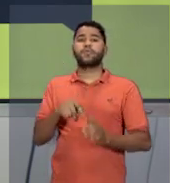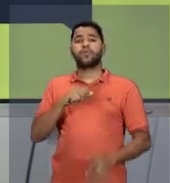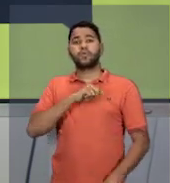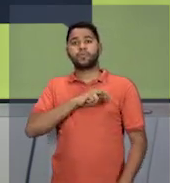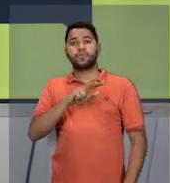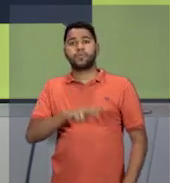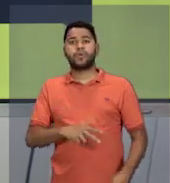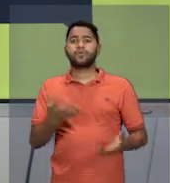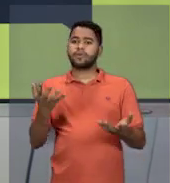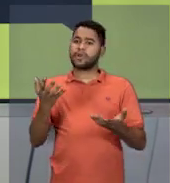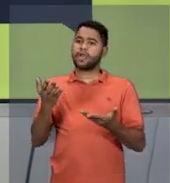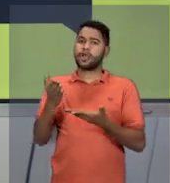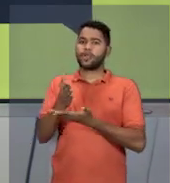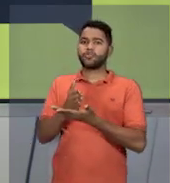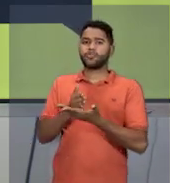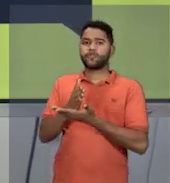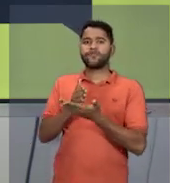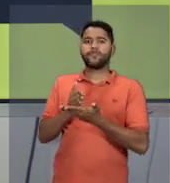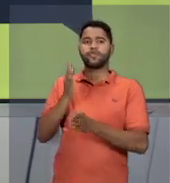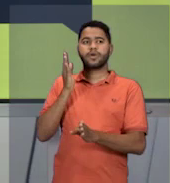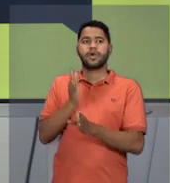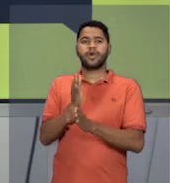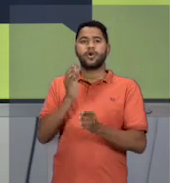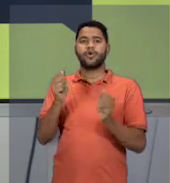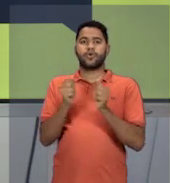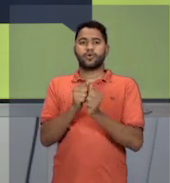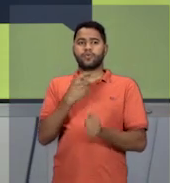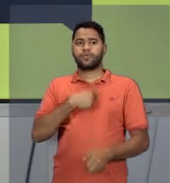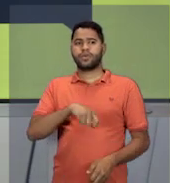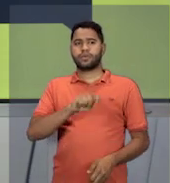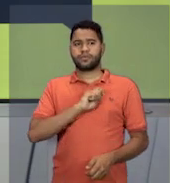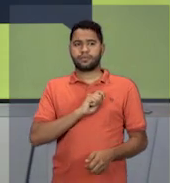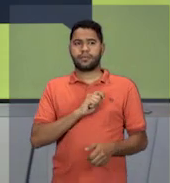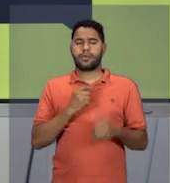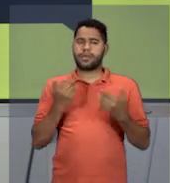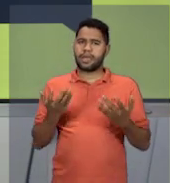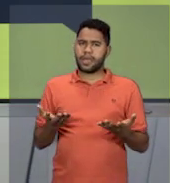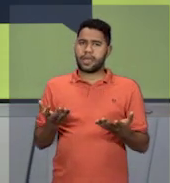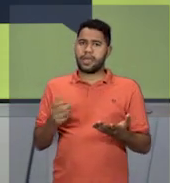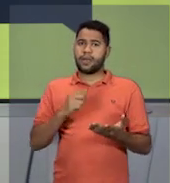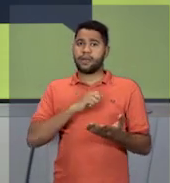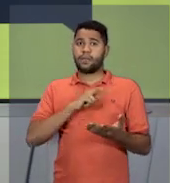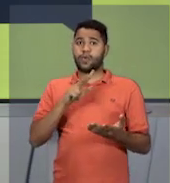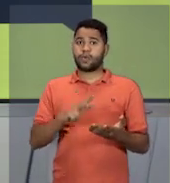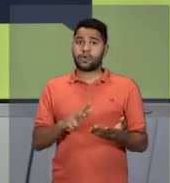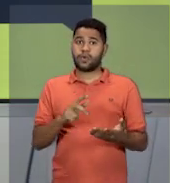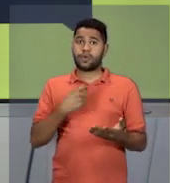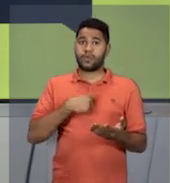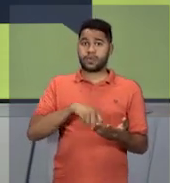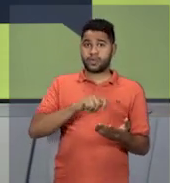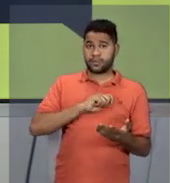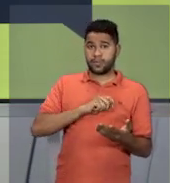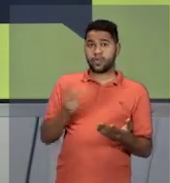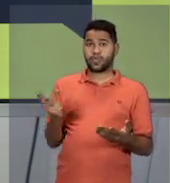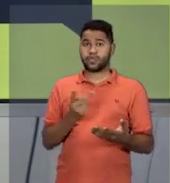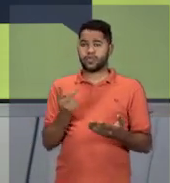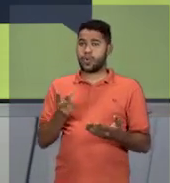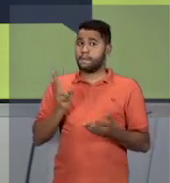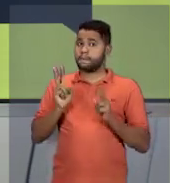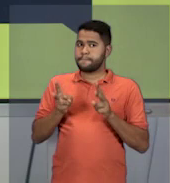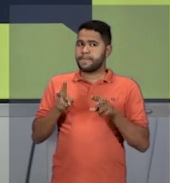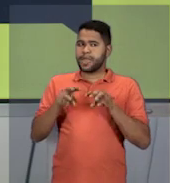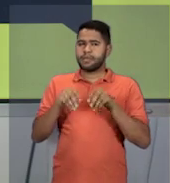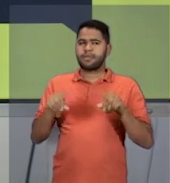querendo dividir essas novas descobertas com a Espanha. E então, como Portugal e a Espanha queriam, né, os mesmos